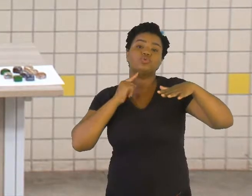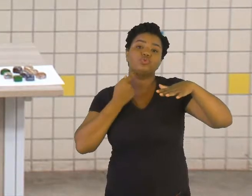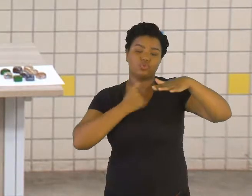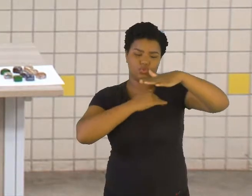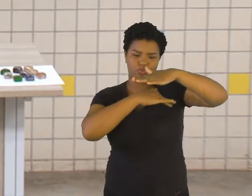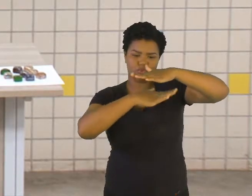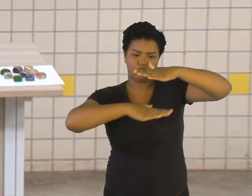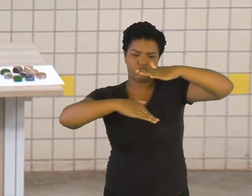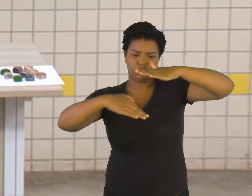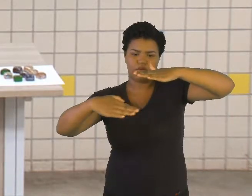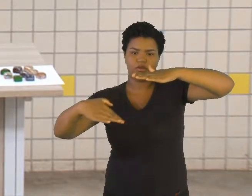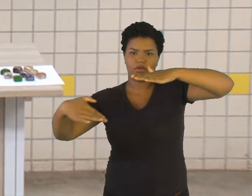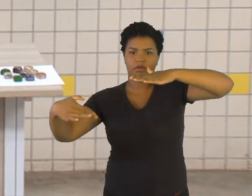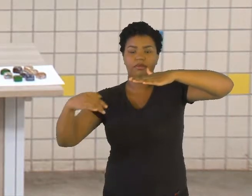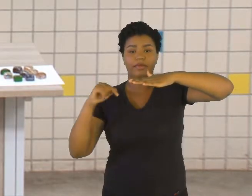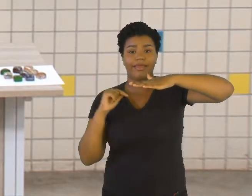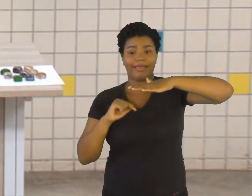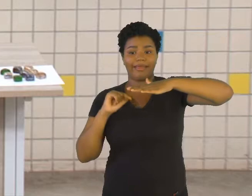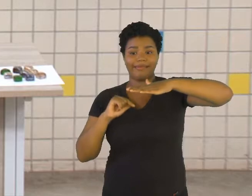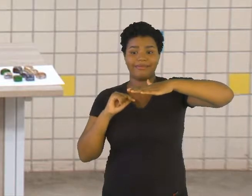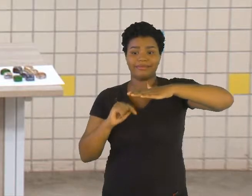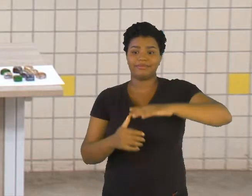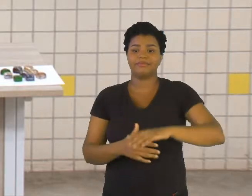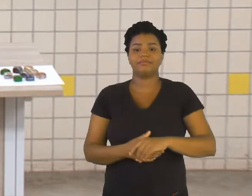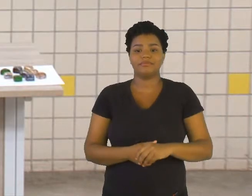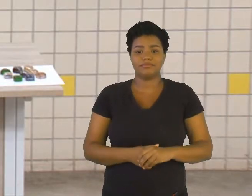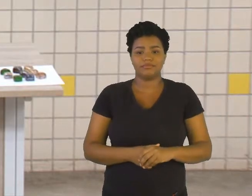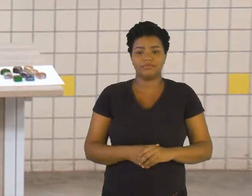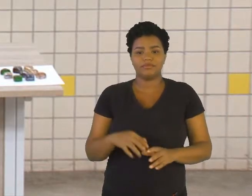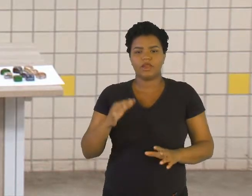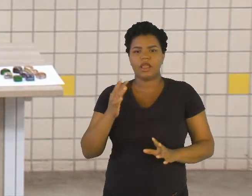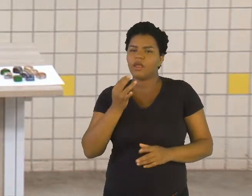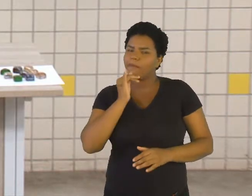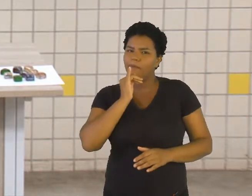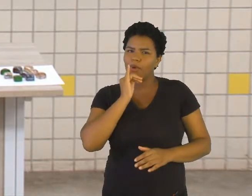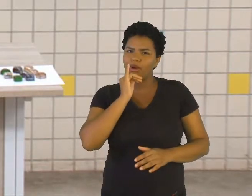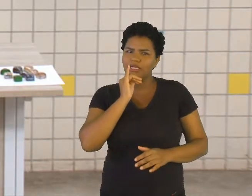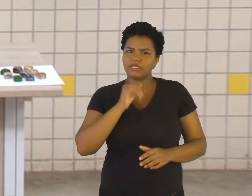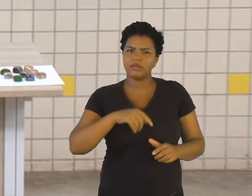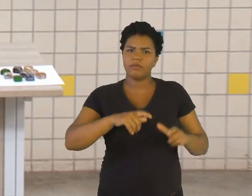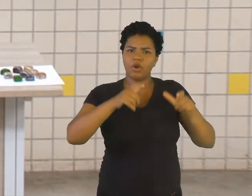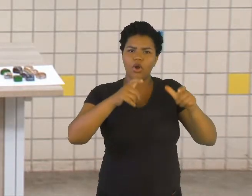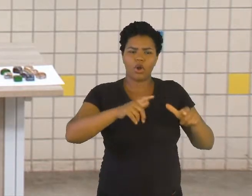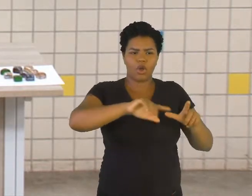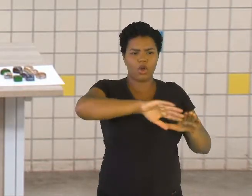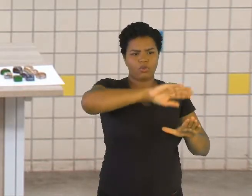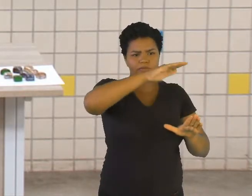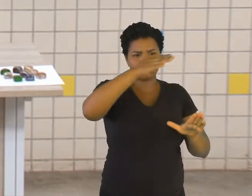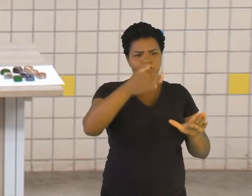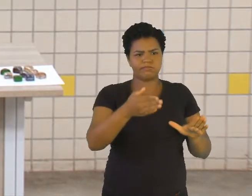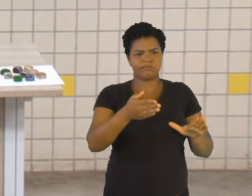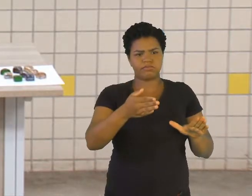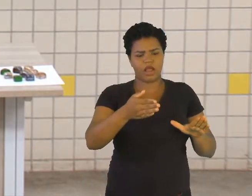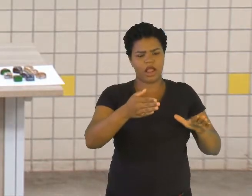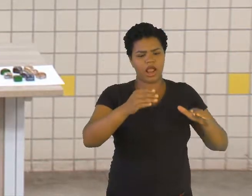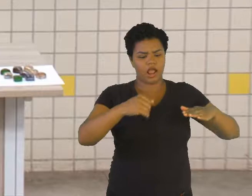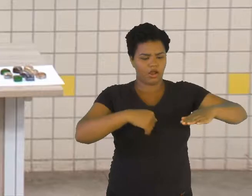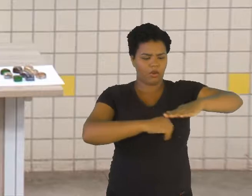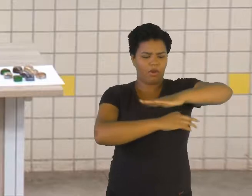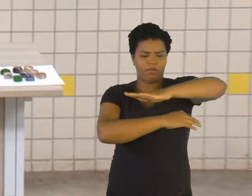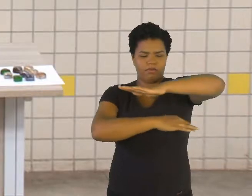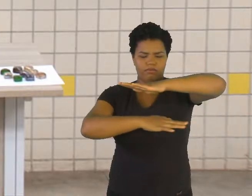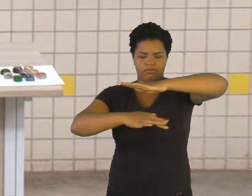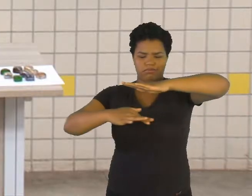Lençol freático? Sim, é igual uma mina que existe lá debaixo do nosso solo. Você